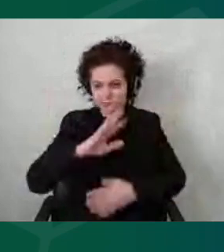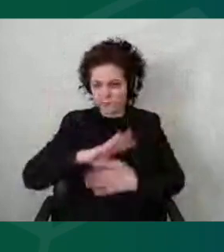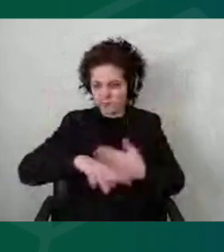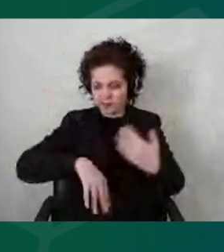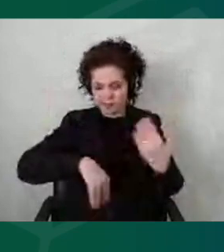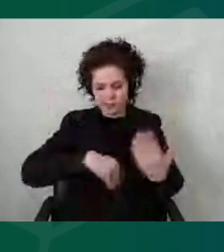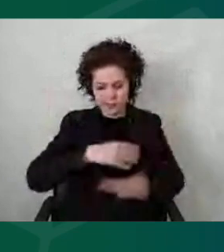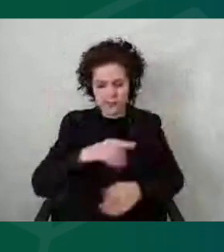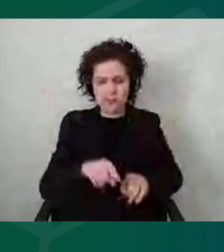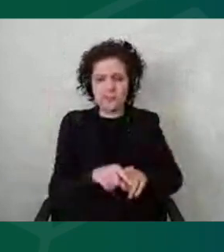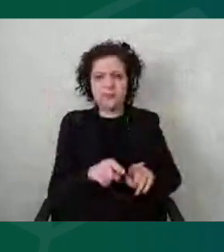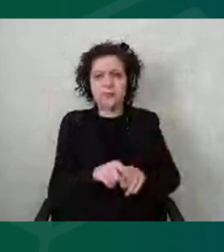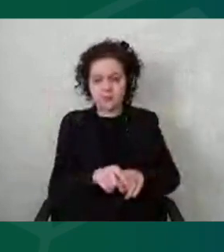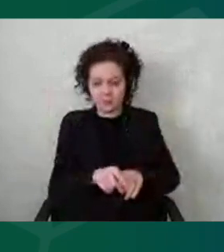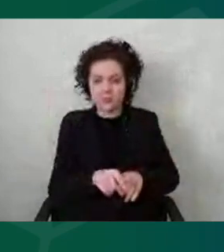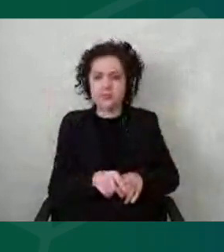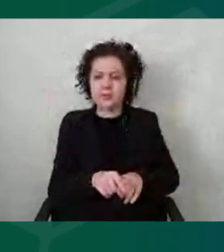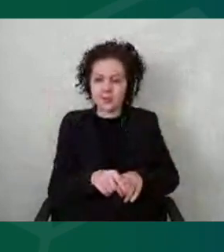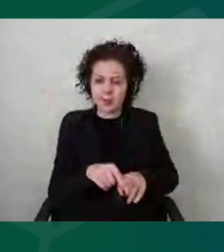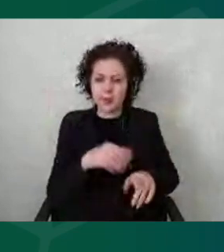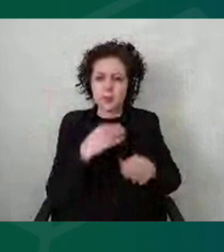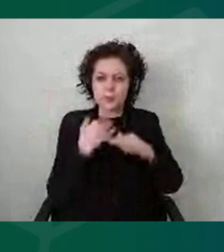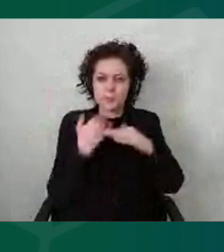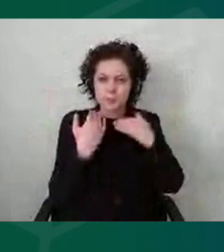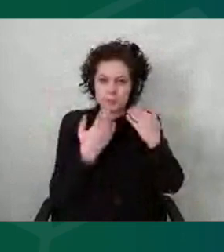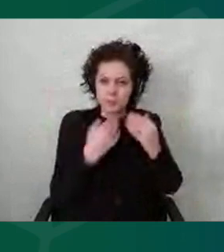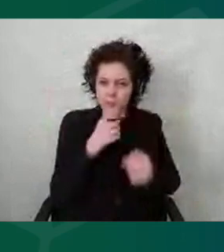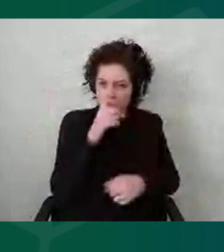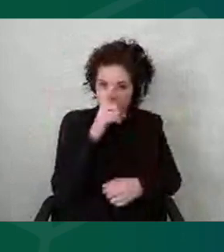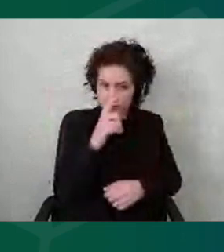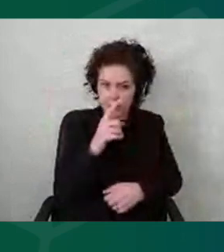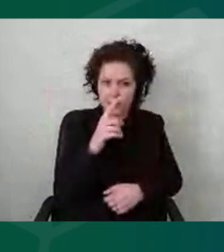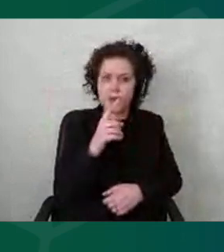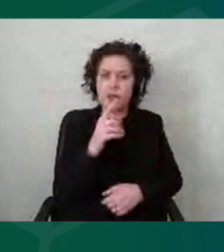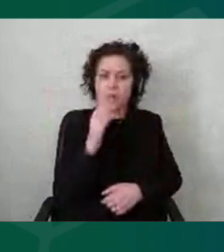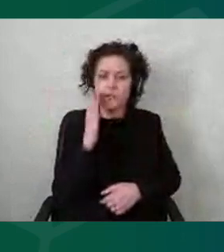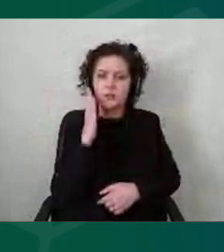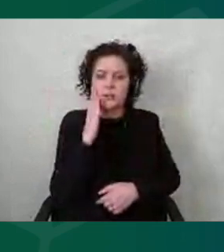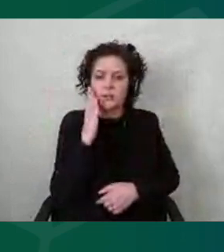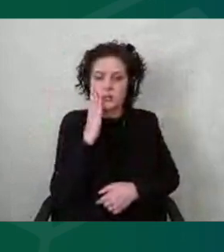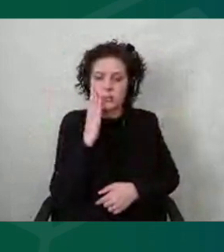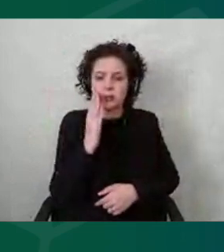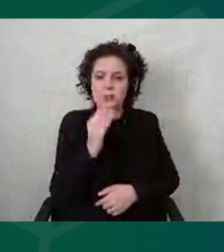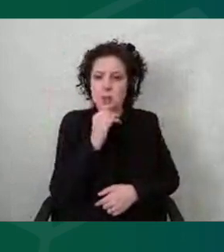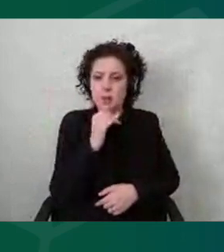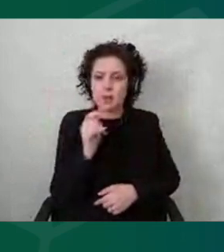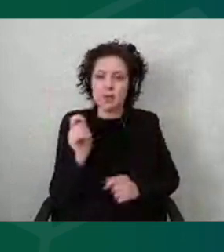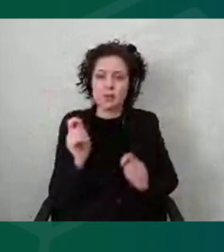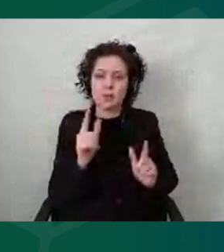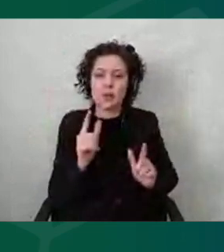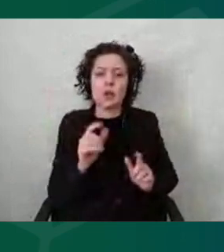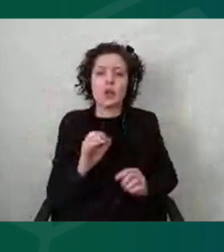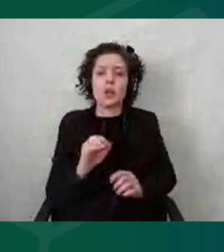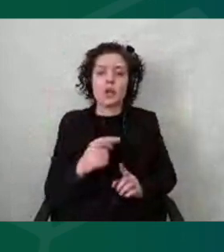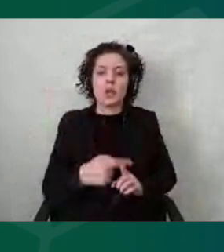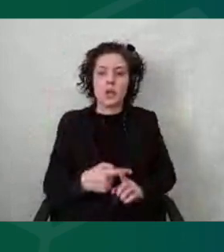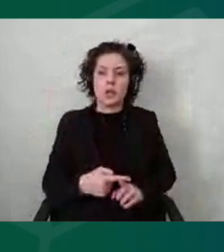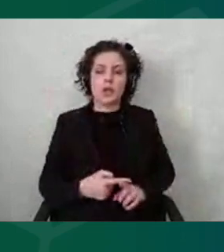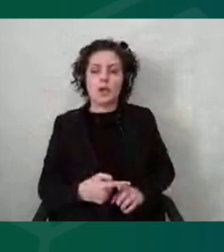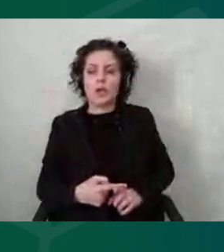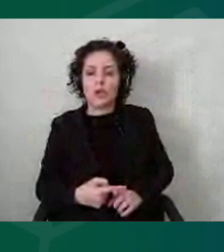mortalidade hospitalar. Finalmente, como um exemplo no próximo diapositivo, do uso